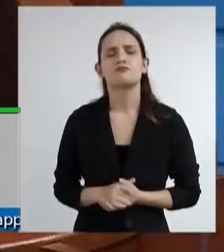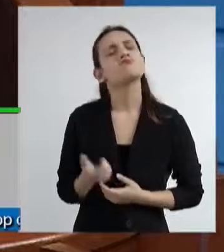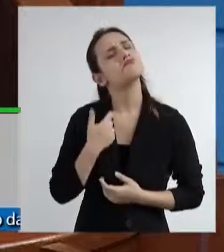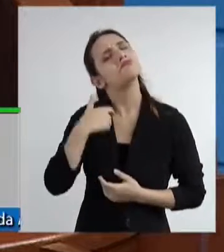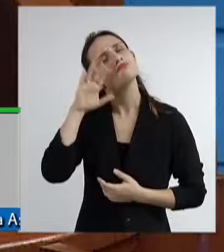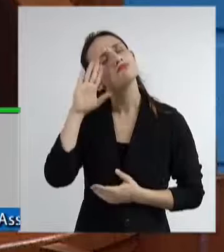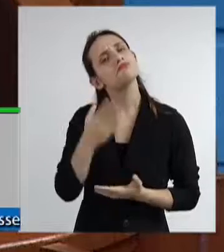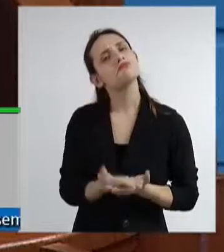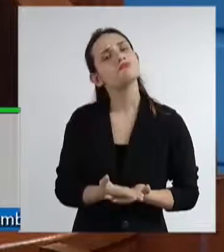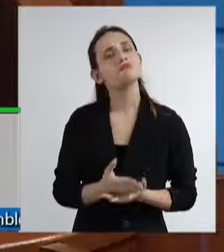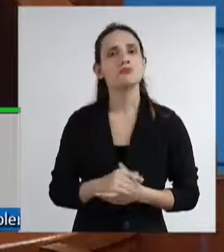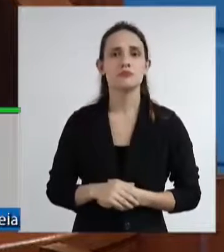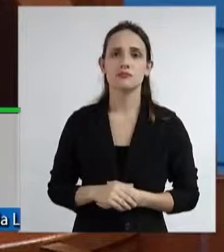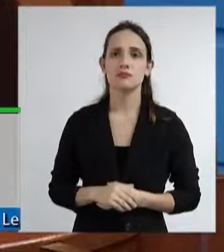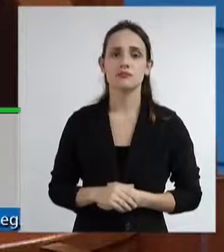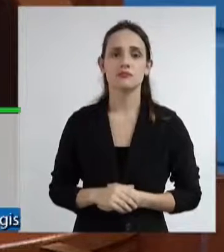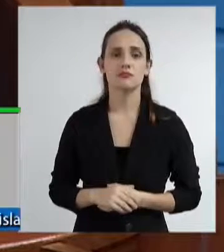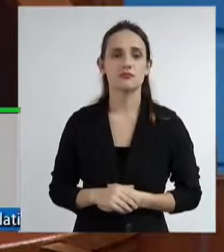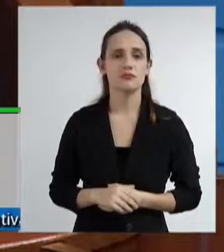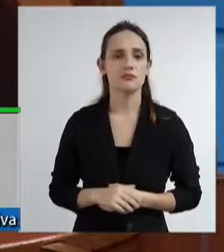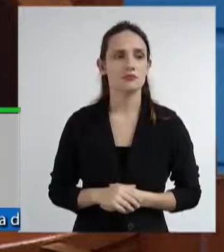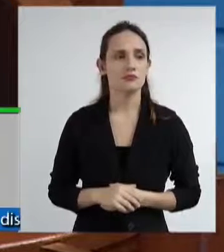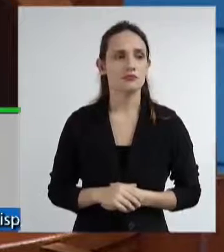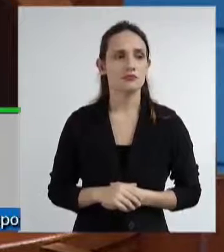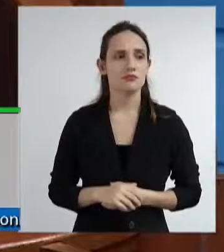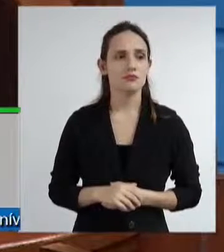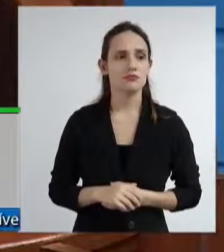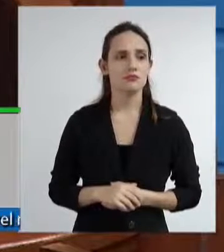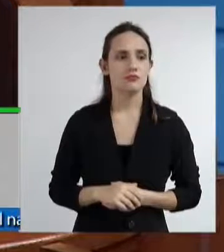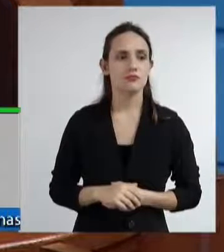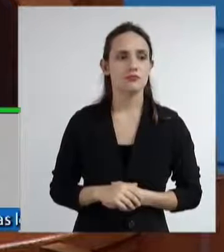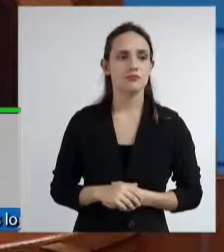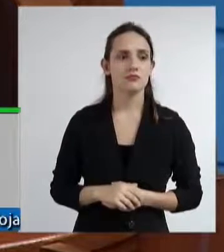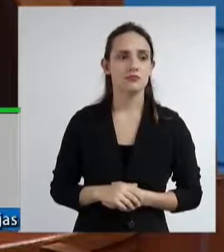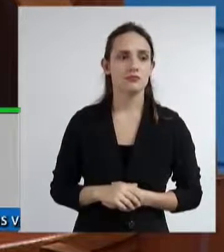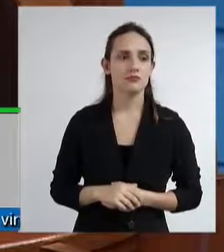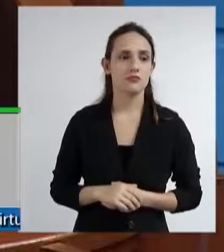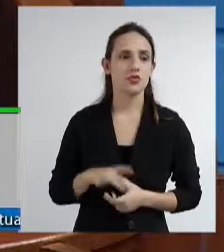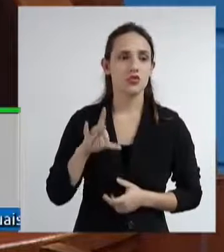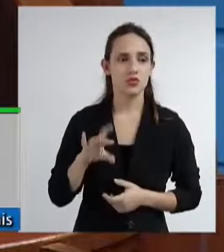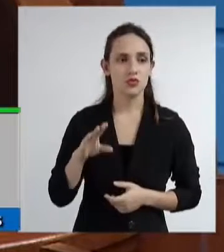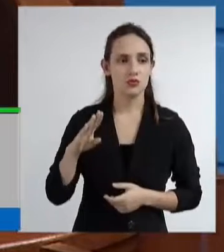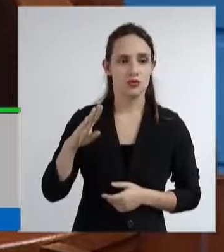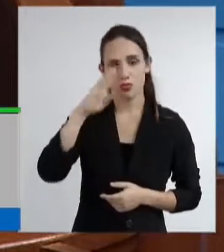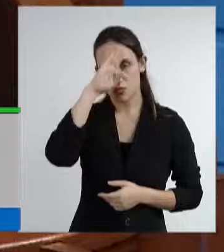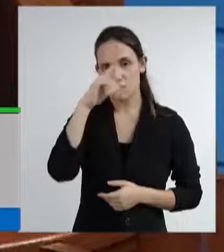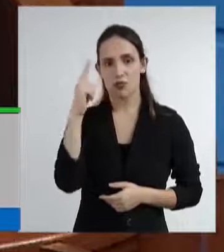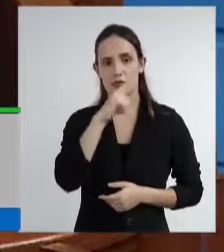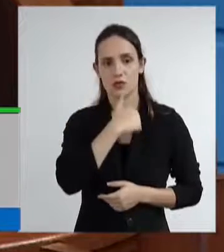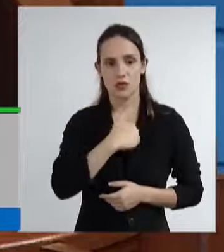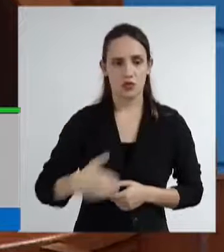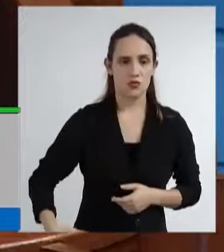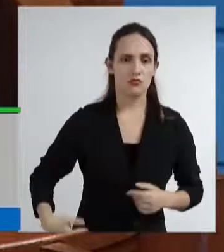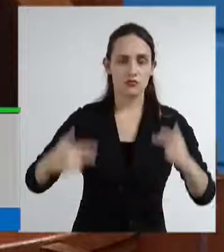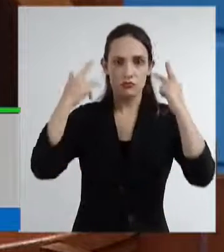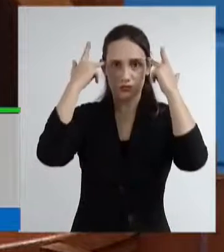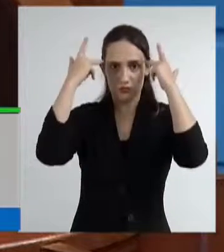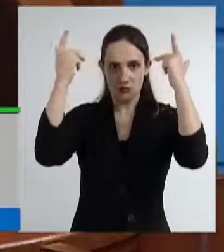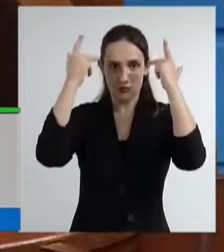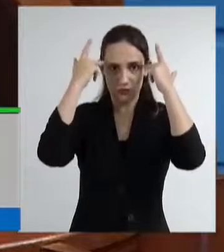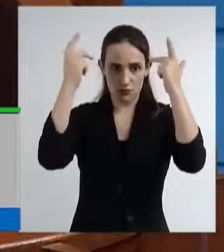Acredito muito que só ele tem a possibilidade de governar com tranquilidade, com